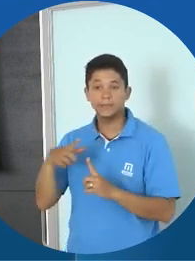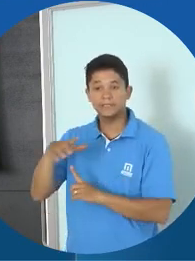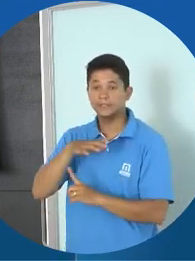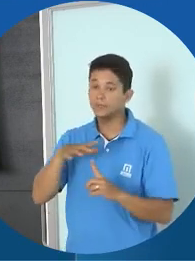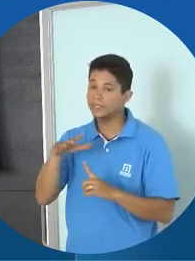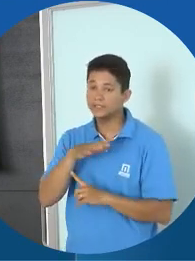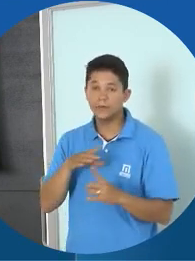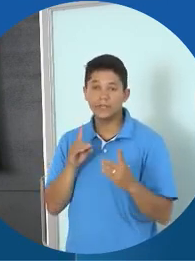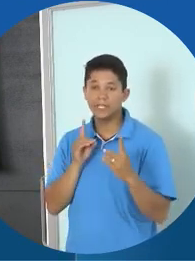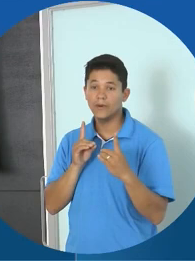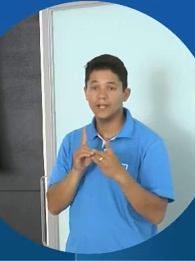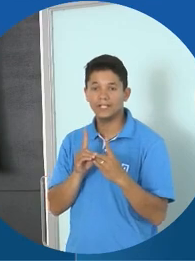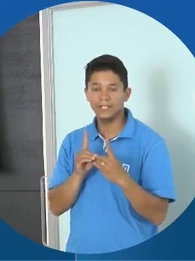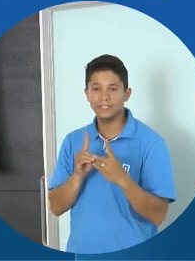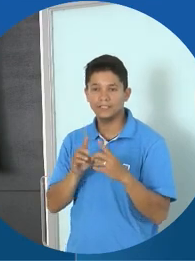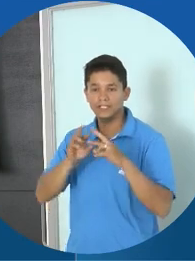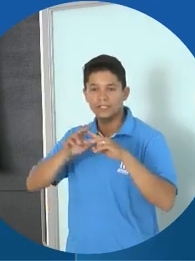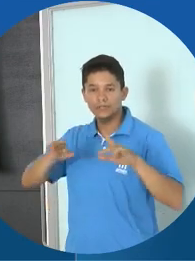os fatores de segurança.